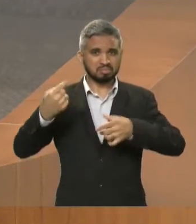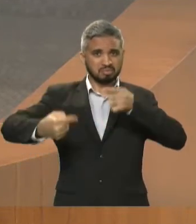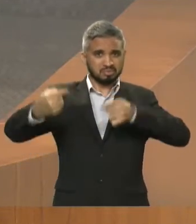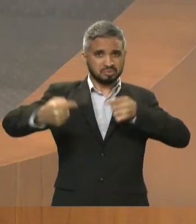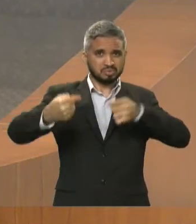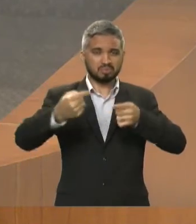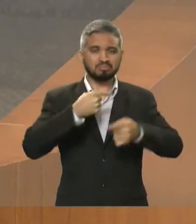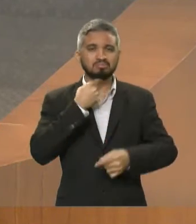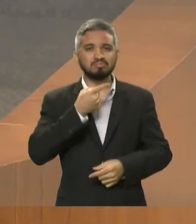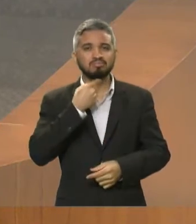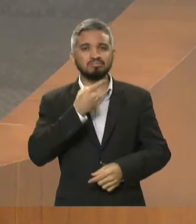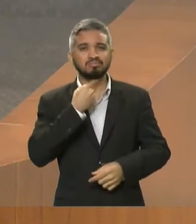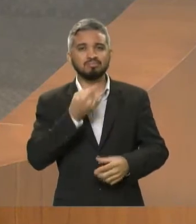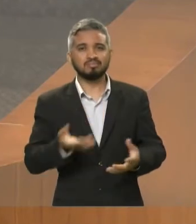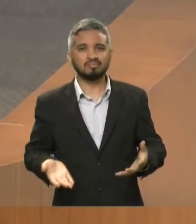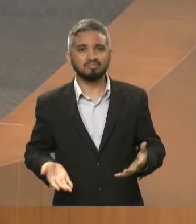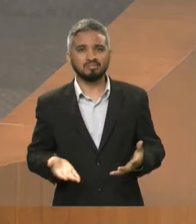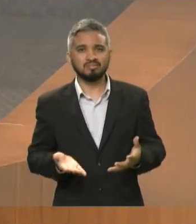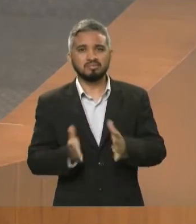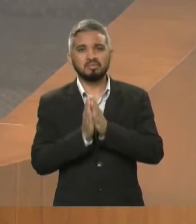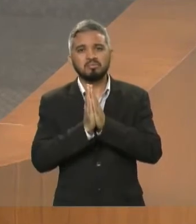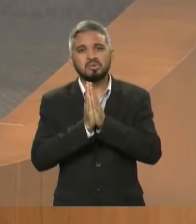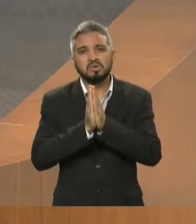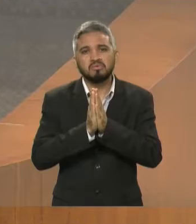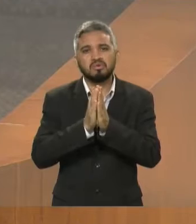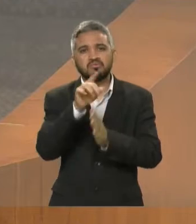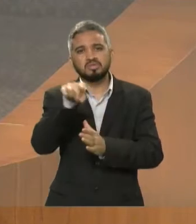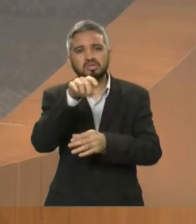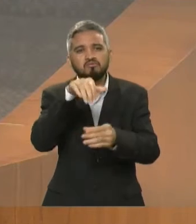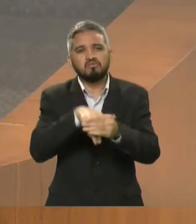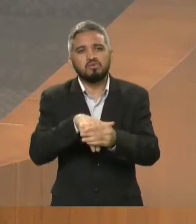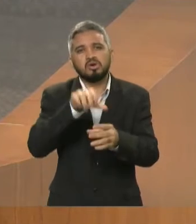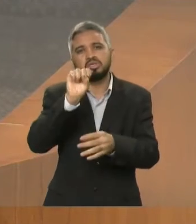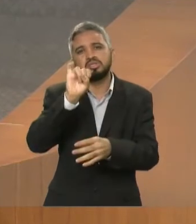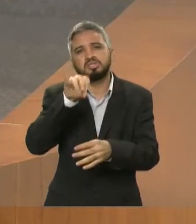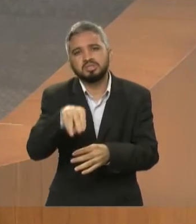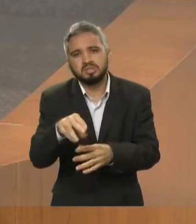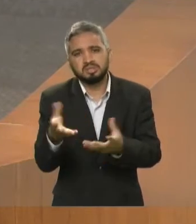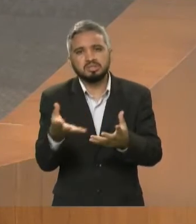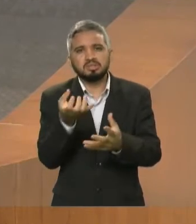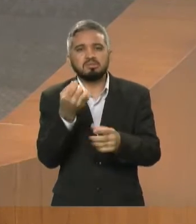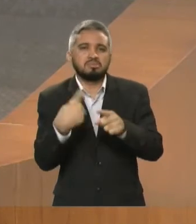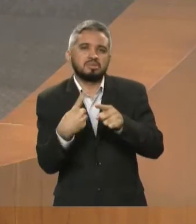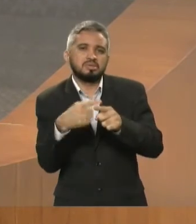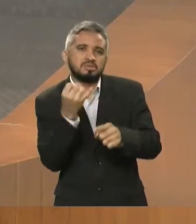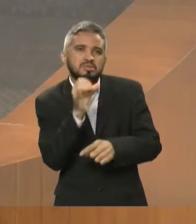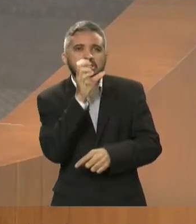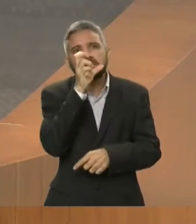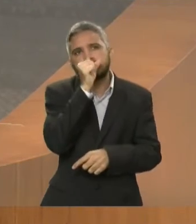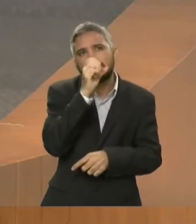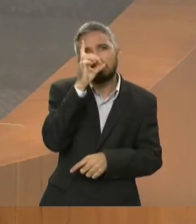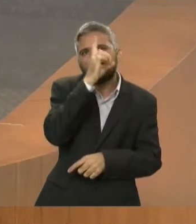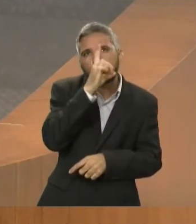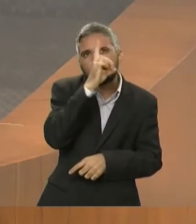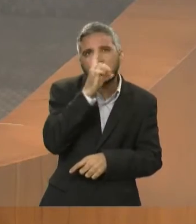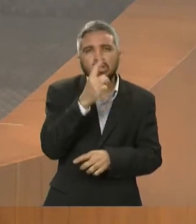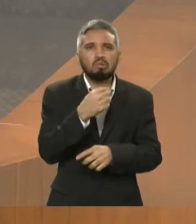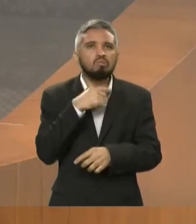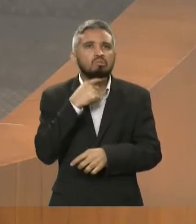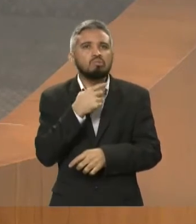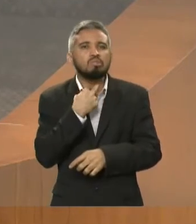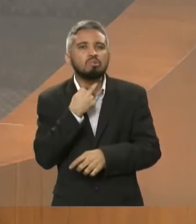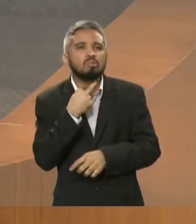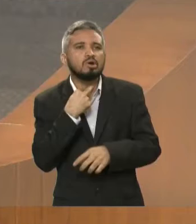para facilitar a vida do governador. No final de semana que não puder reunir esta casa, os deputados, já está autorizado. Isso é uma